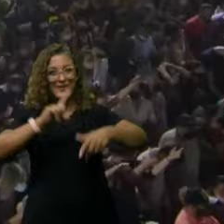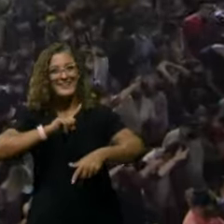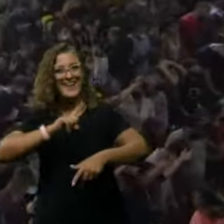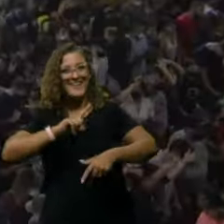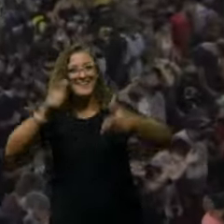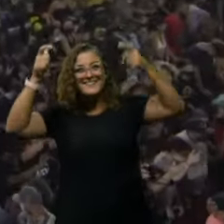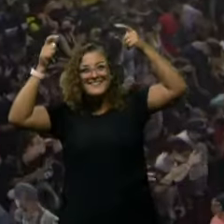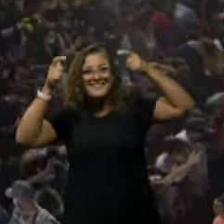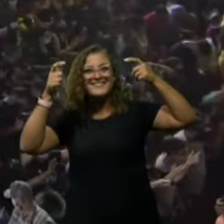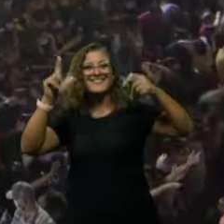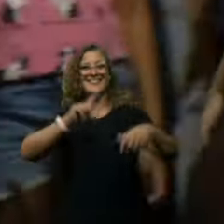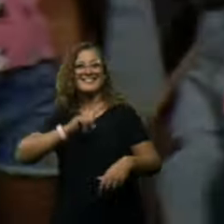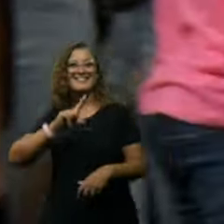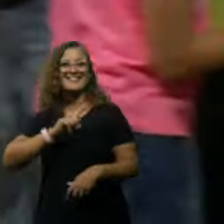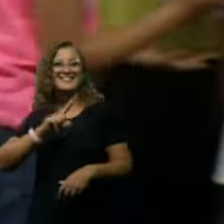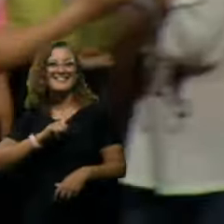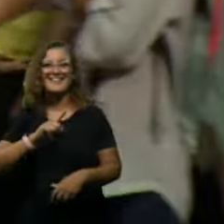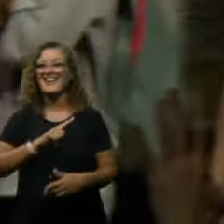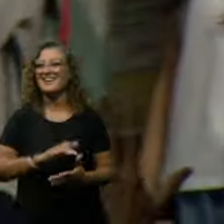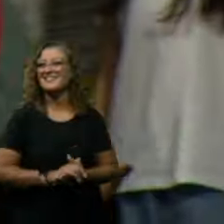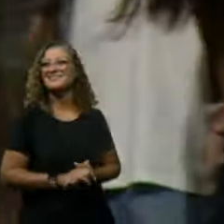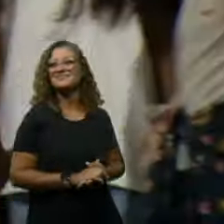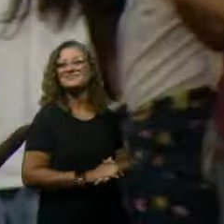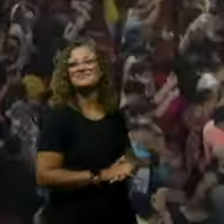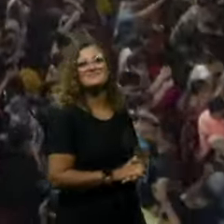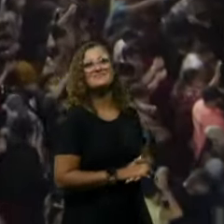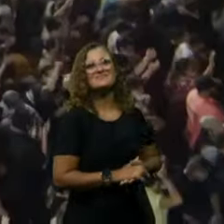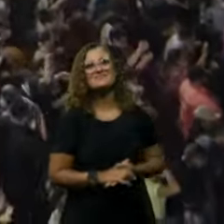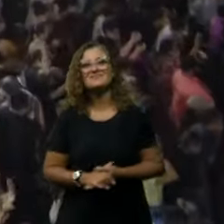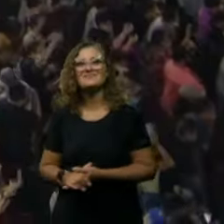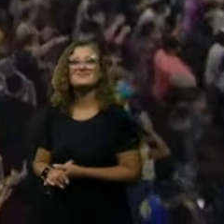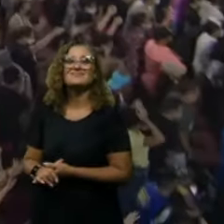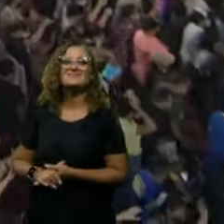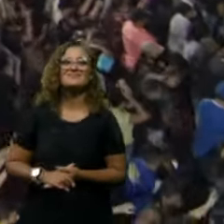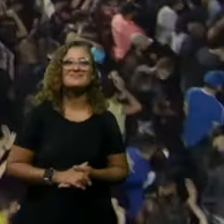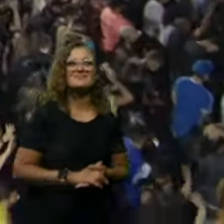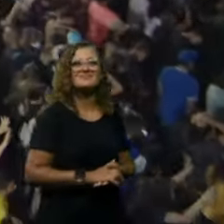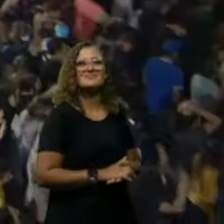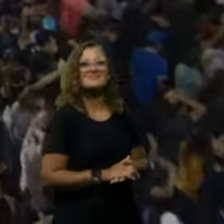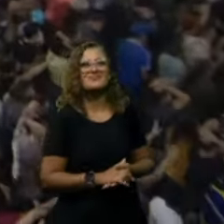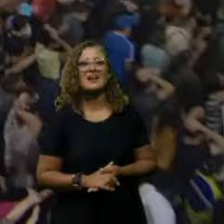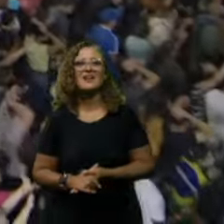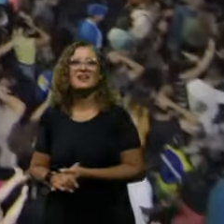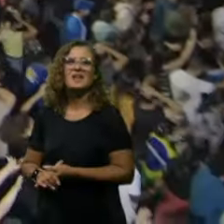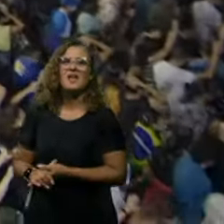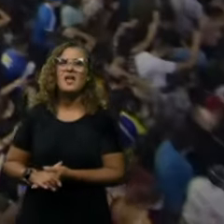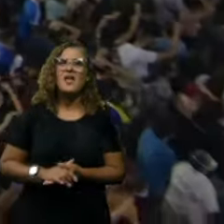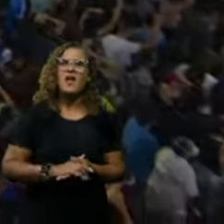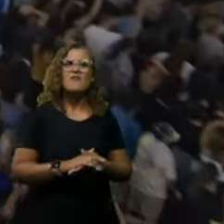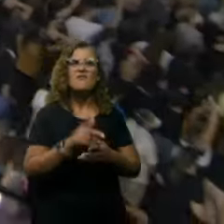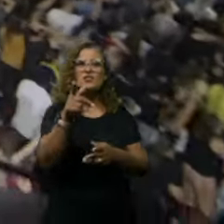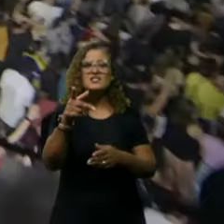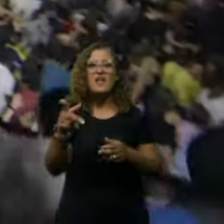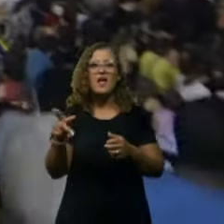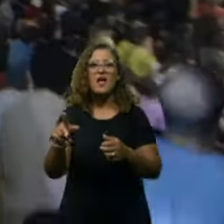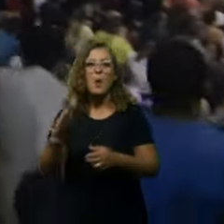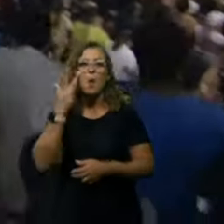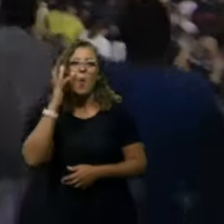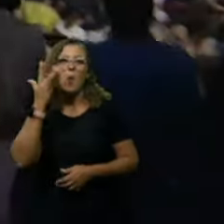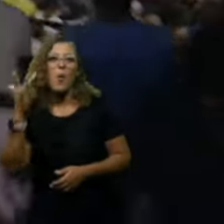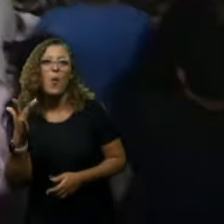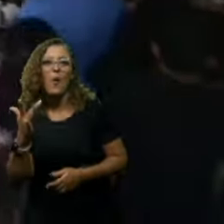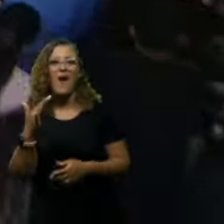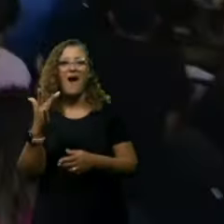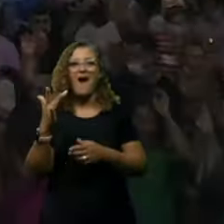coroa coroa e serás como um Diadema real na mão do Senhor teu